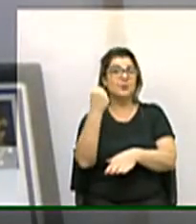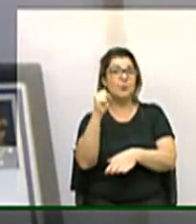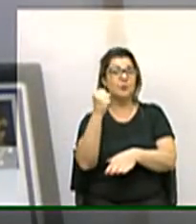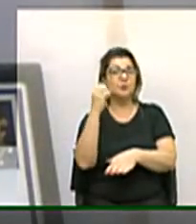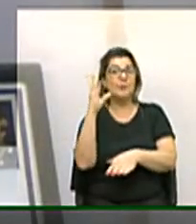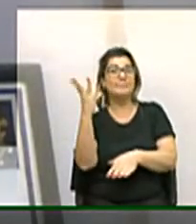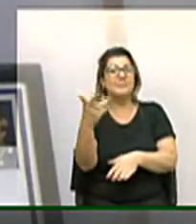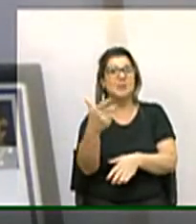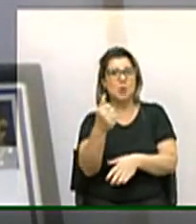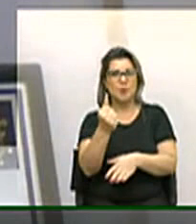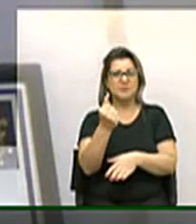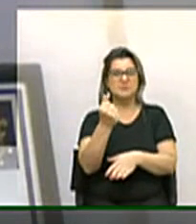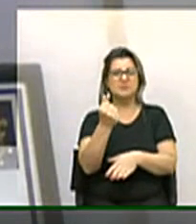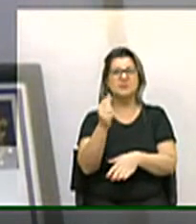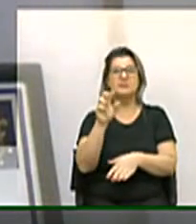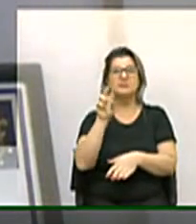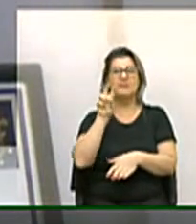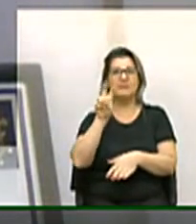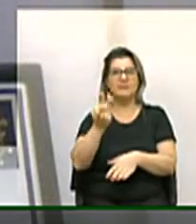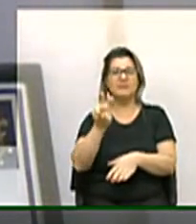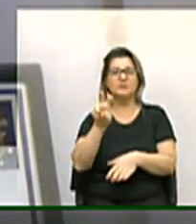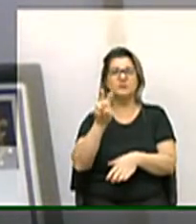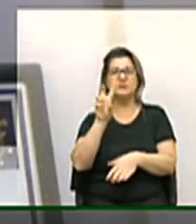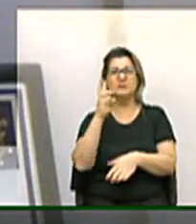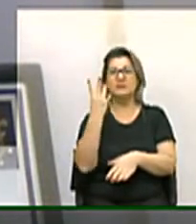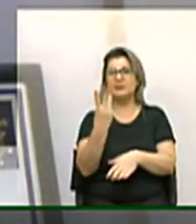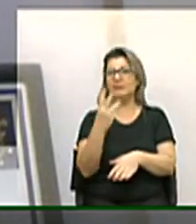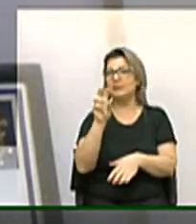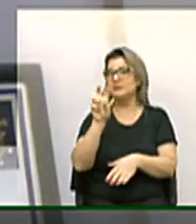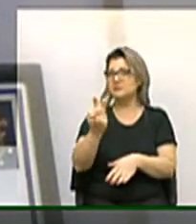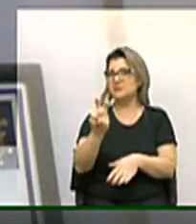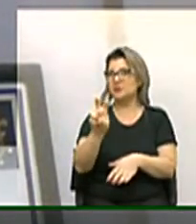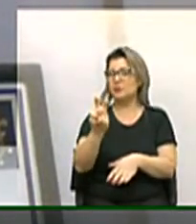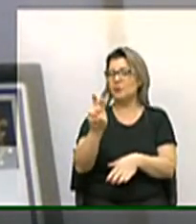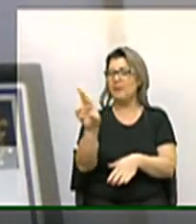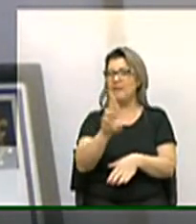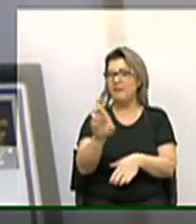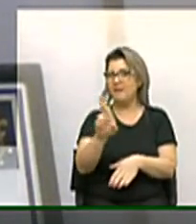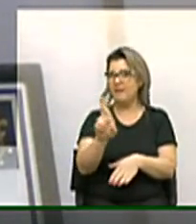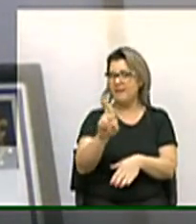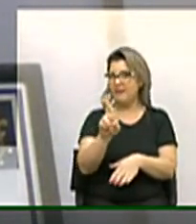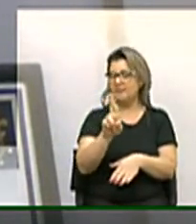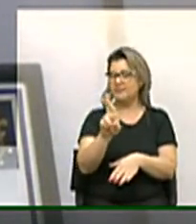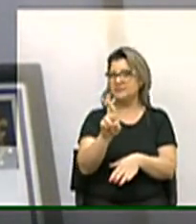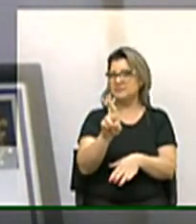R$ 38.575. A fonte desses recursos eram as demandas da consulta